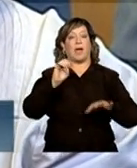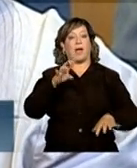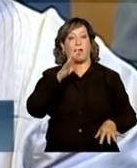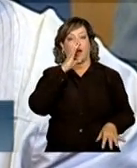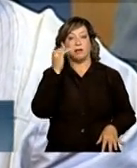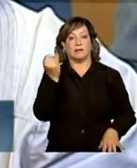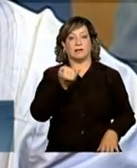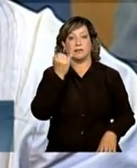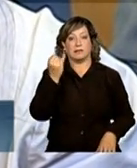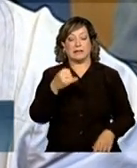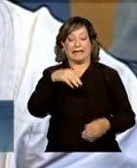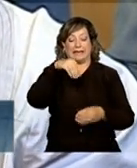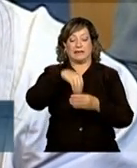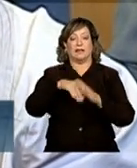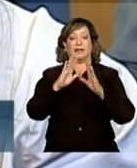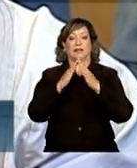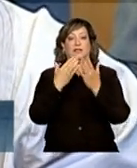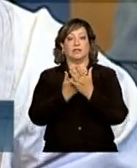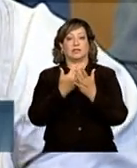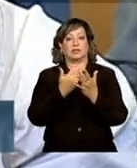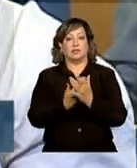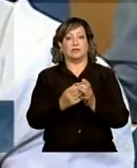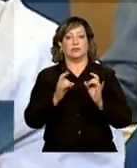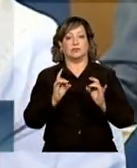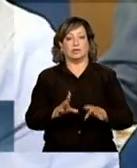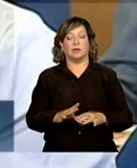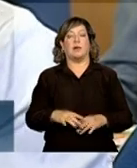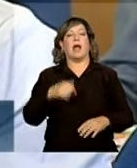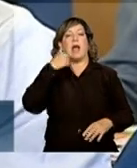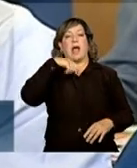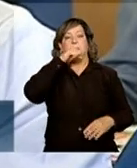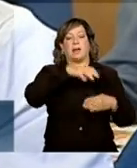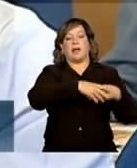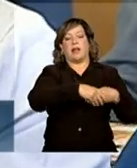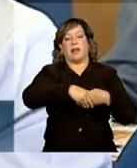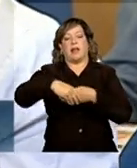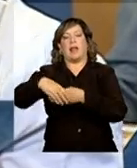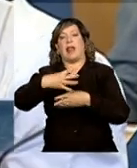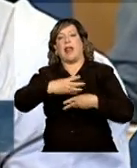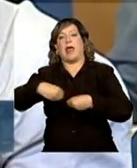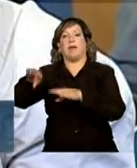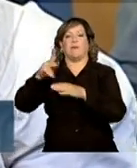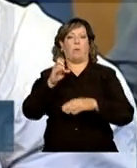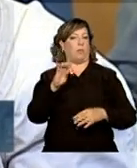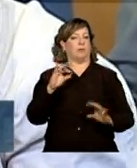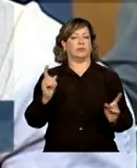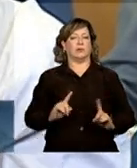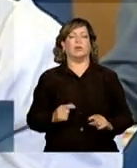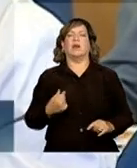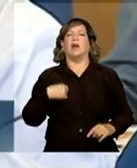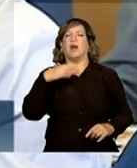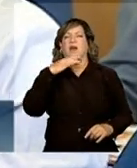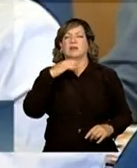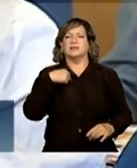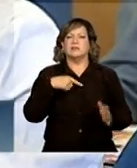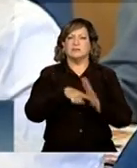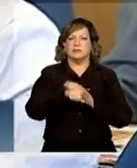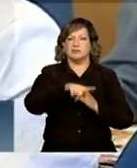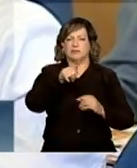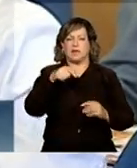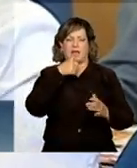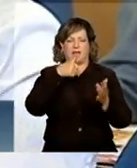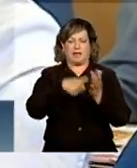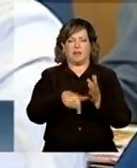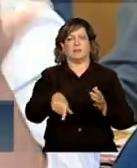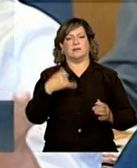que seja vacinado nas escolas e não depender que a mãe leve a criança ao posto de saúde Então eu queria saber se vocês não acham que apesar da carta a